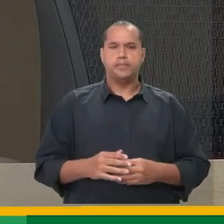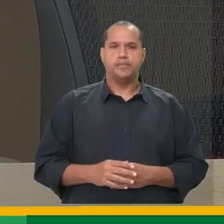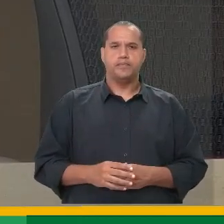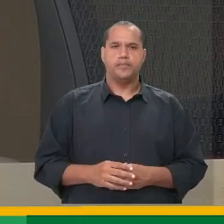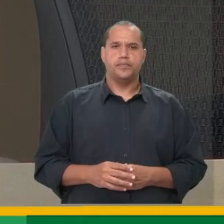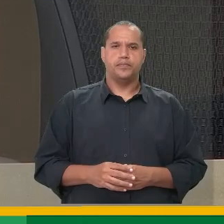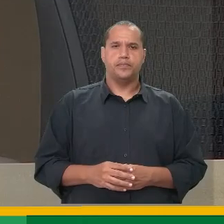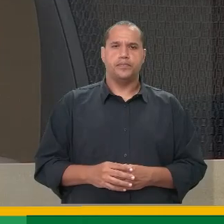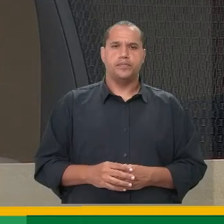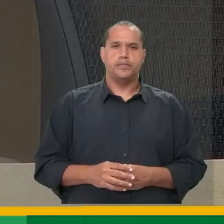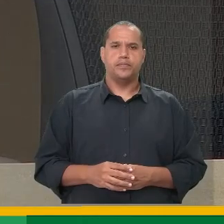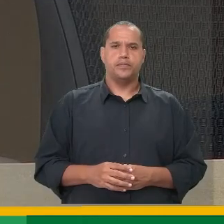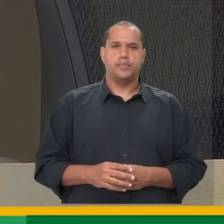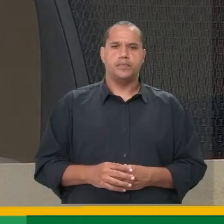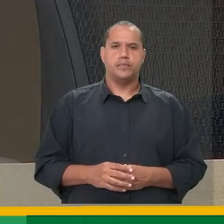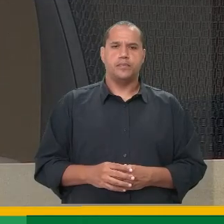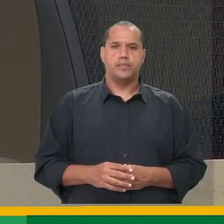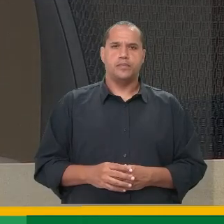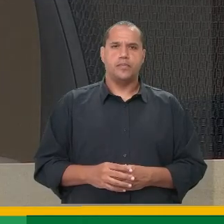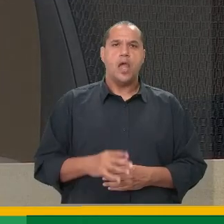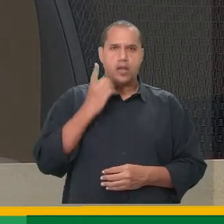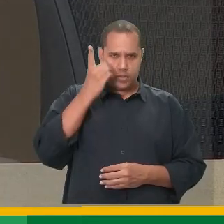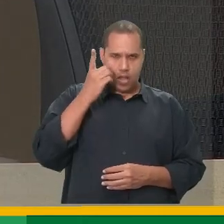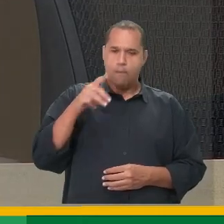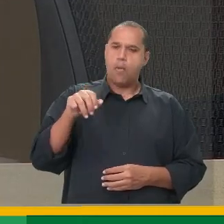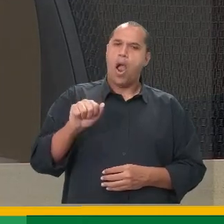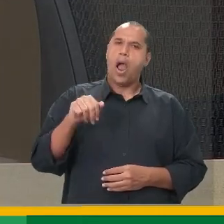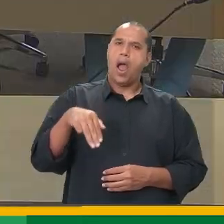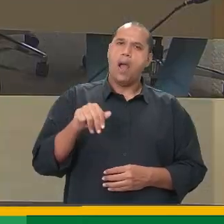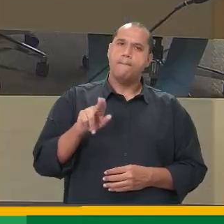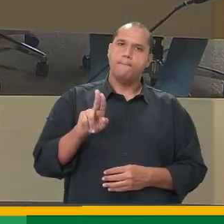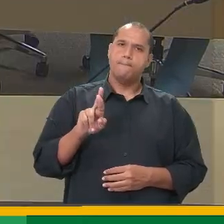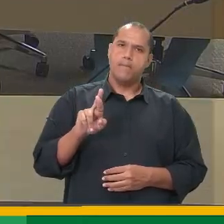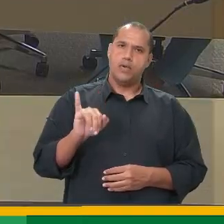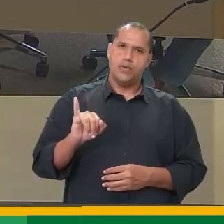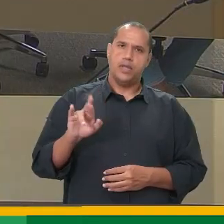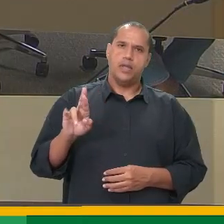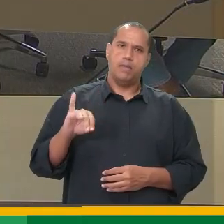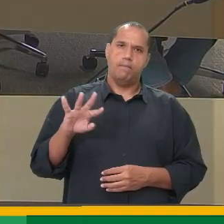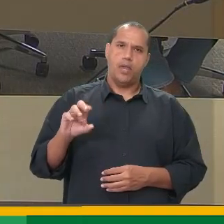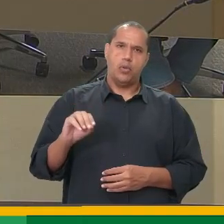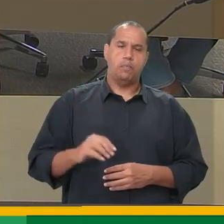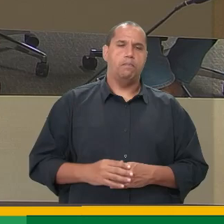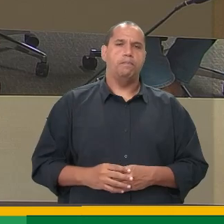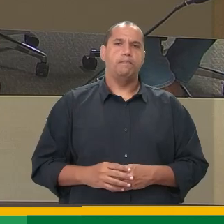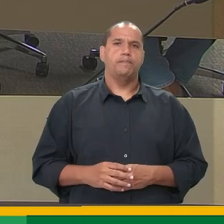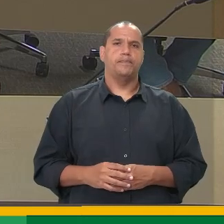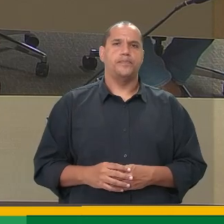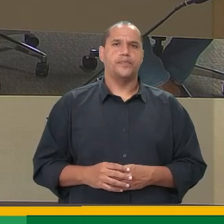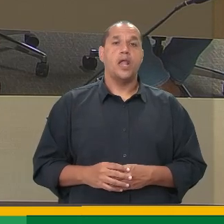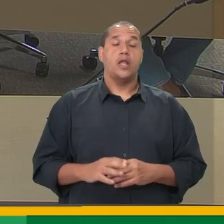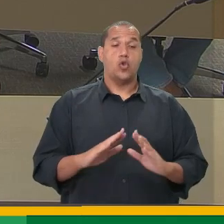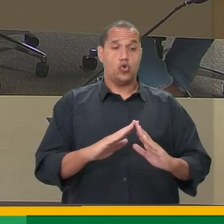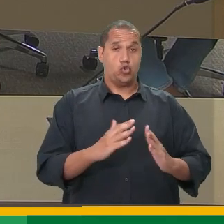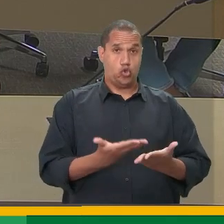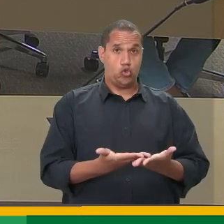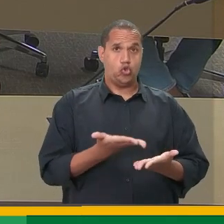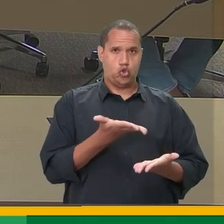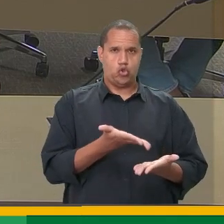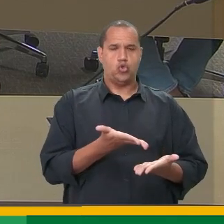Presidente para discutir a matéria Deputado ama Ribeiro senhor presidente é uma escola